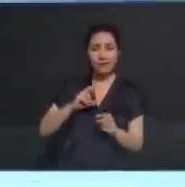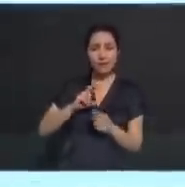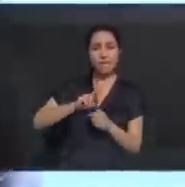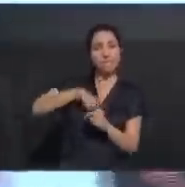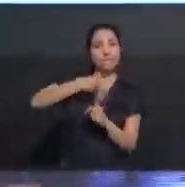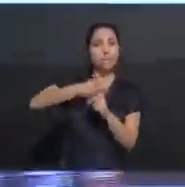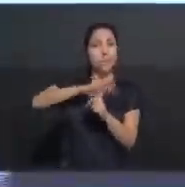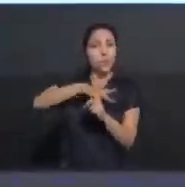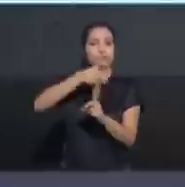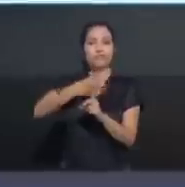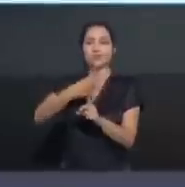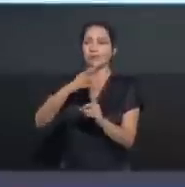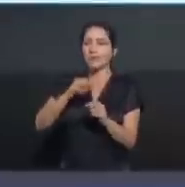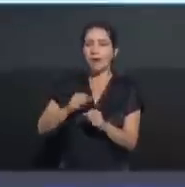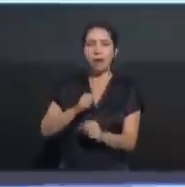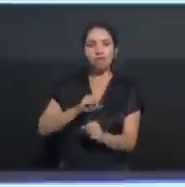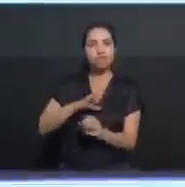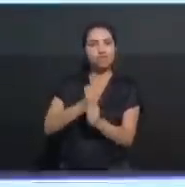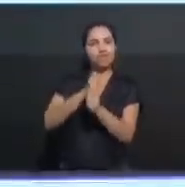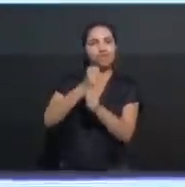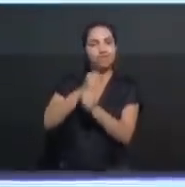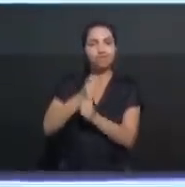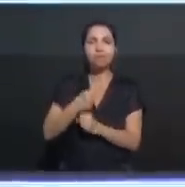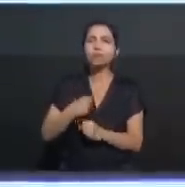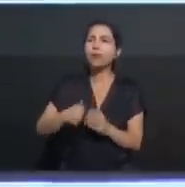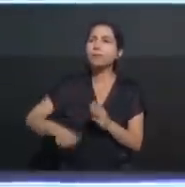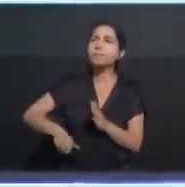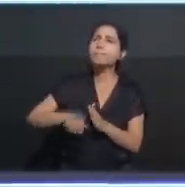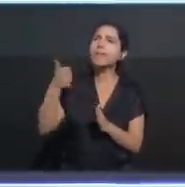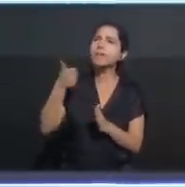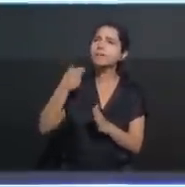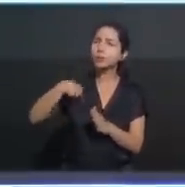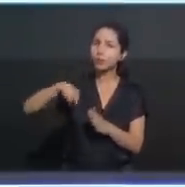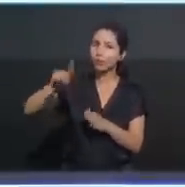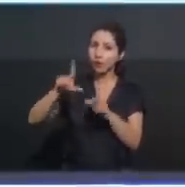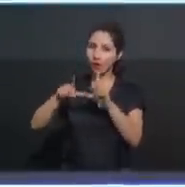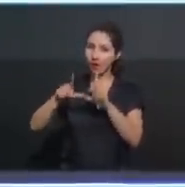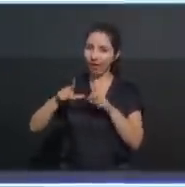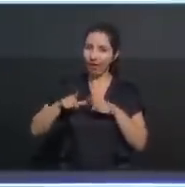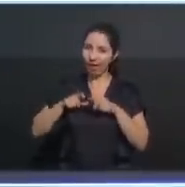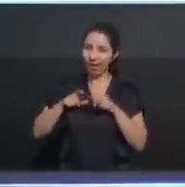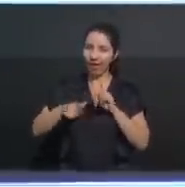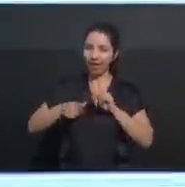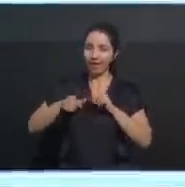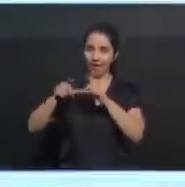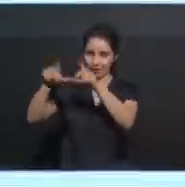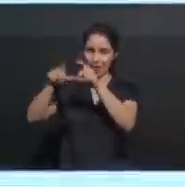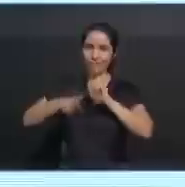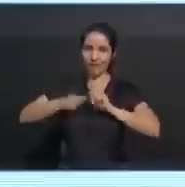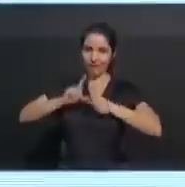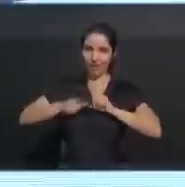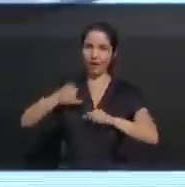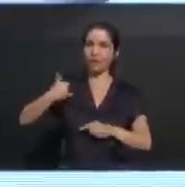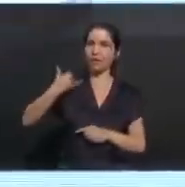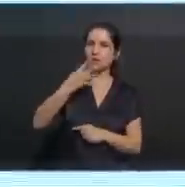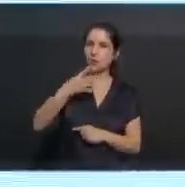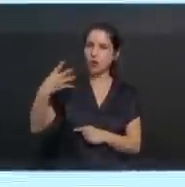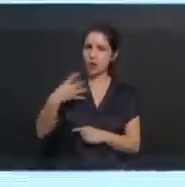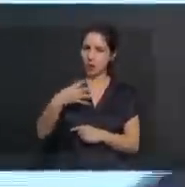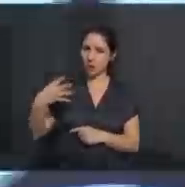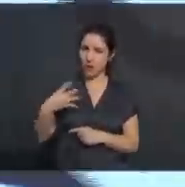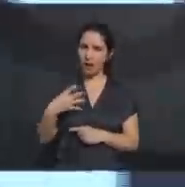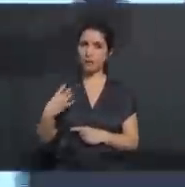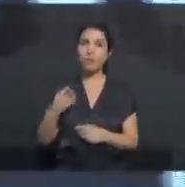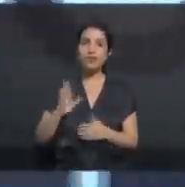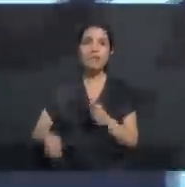Olha, gente, eu vou a Israel. A primeira vez que eu fui a Israel, eu fui com 40 anos de idade. Eu sonhei a vida inteira em ir. Eu já fui 10 vezes